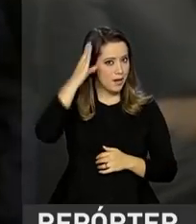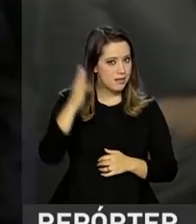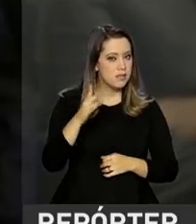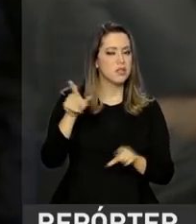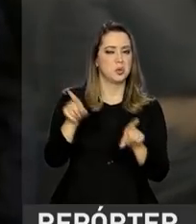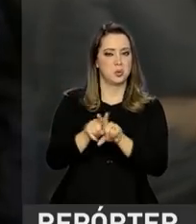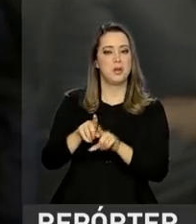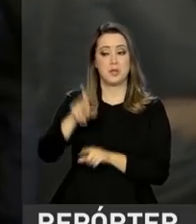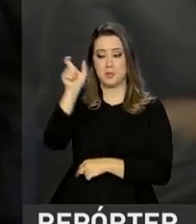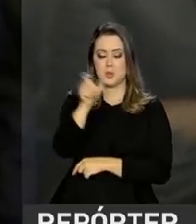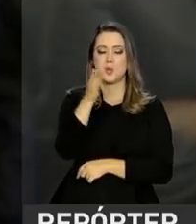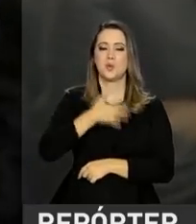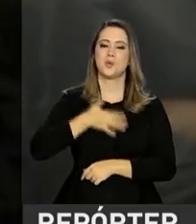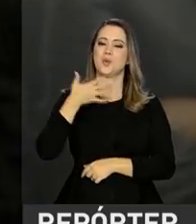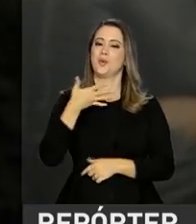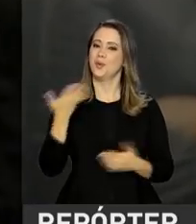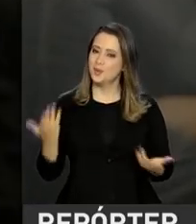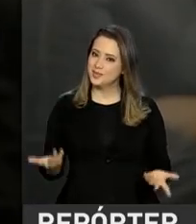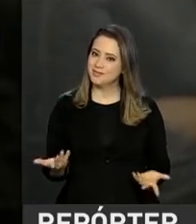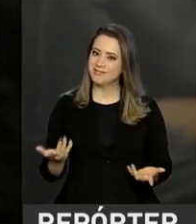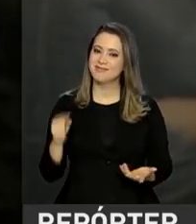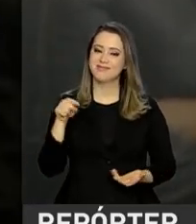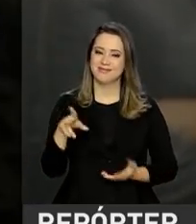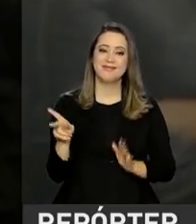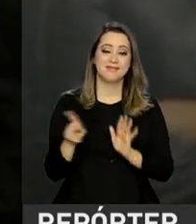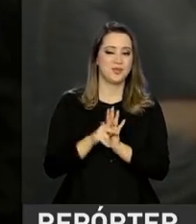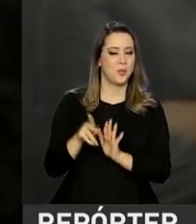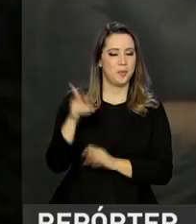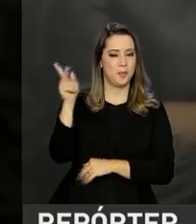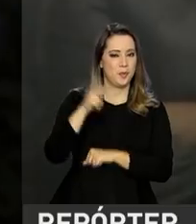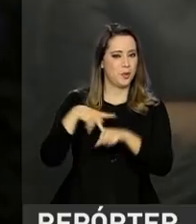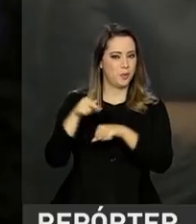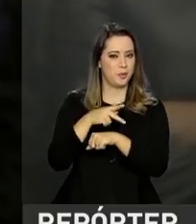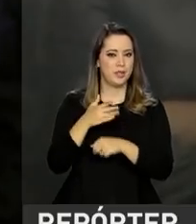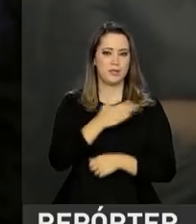para que os brasileiros cada vez tenham mais orgulho do seu país,